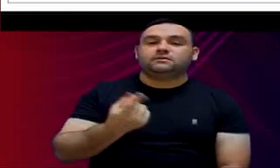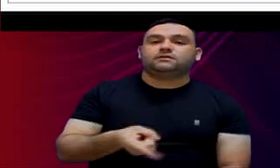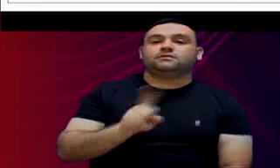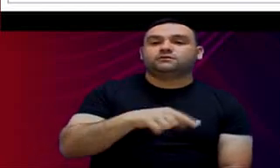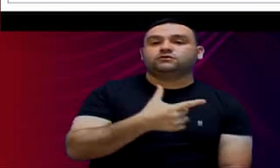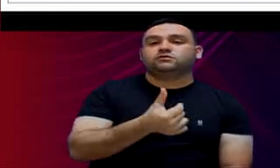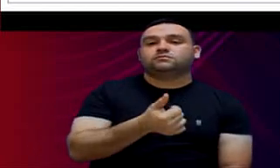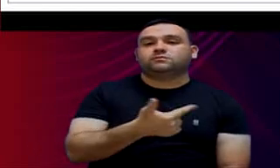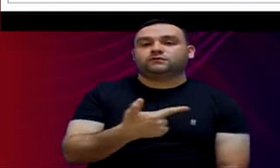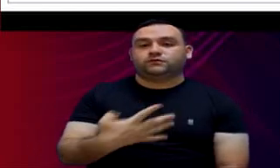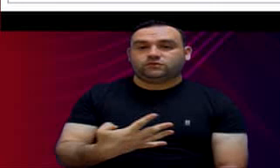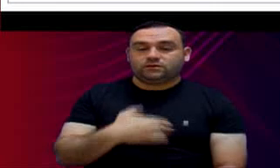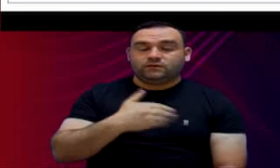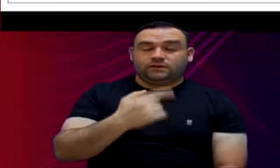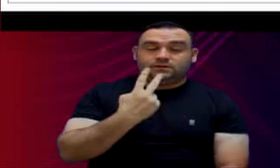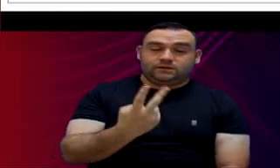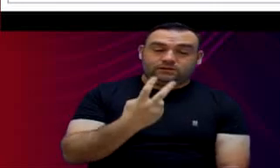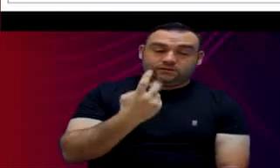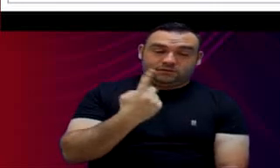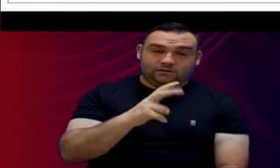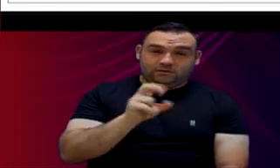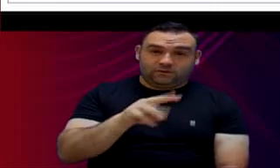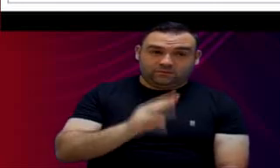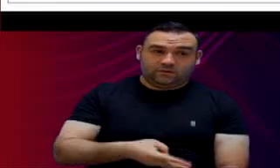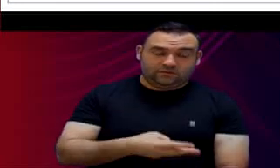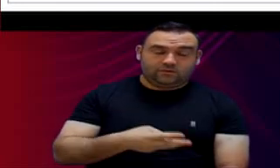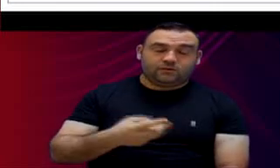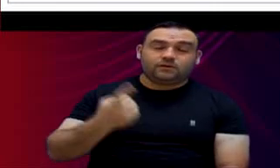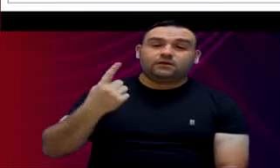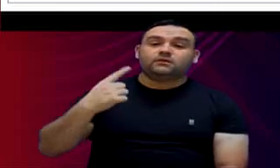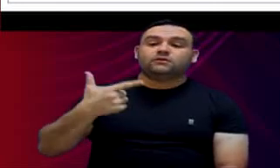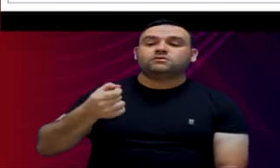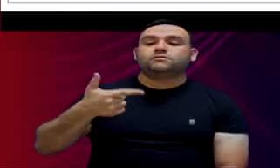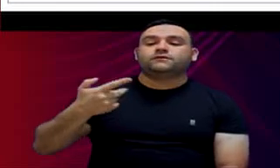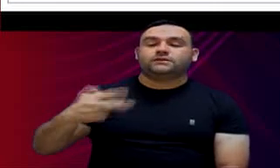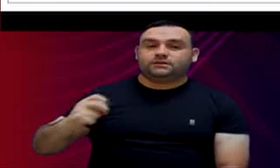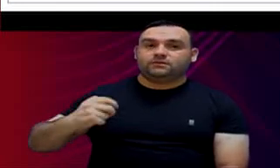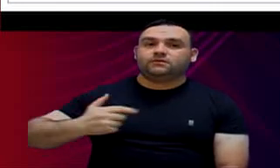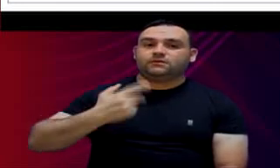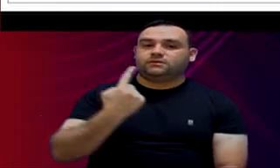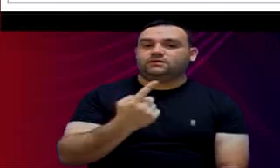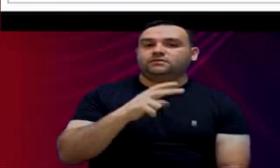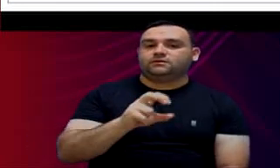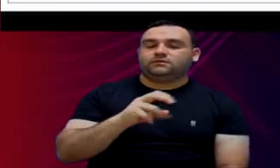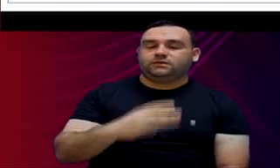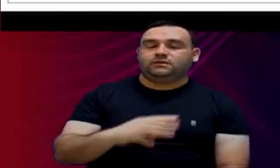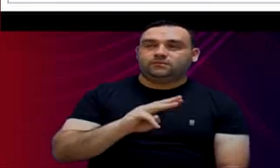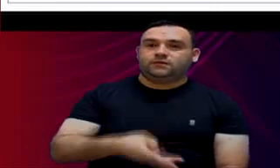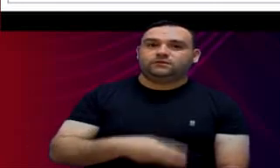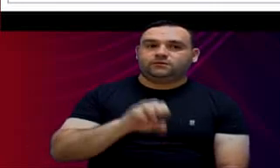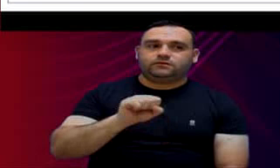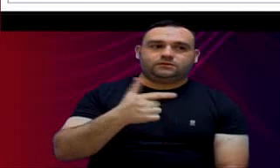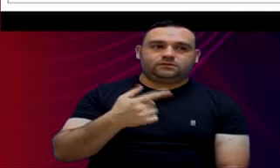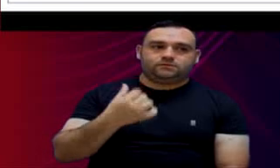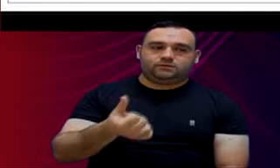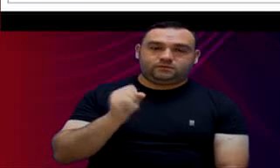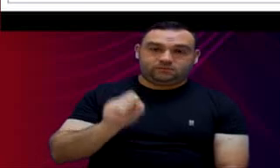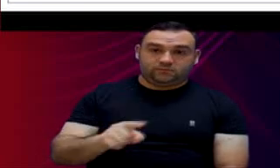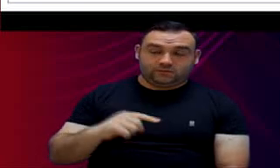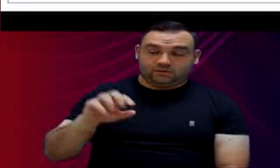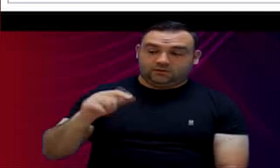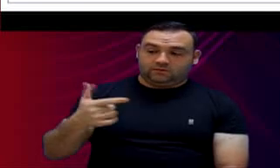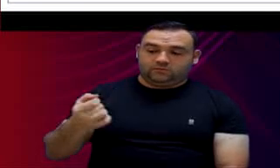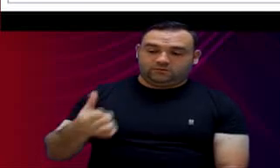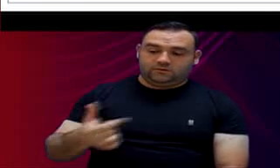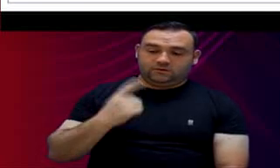para 2024 150 milhões 487 mil para 2025 153 milhões 826 mil para